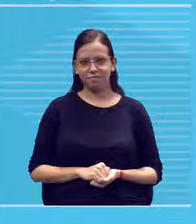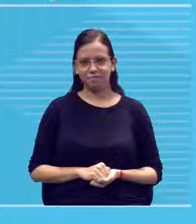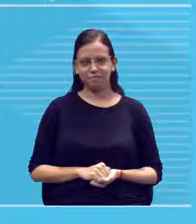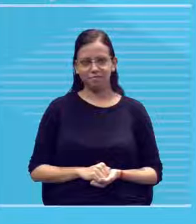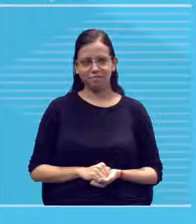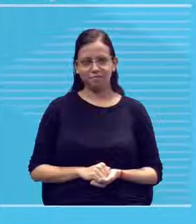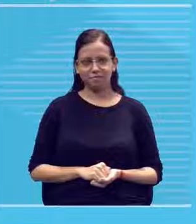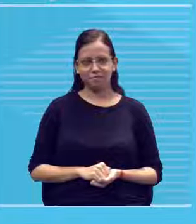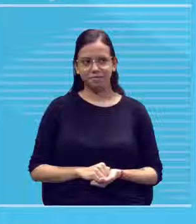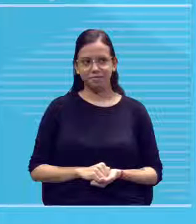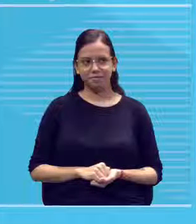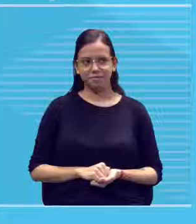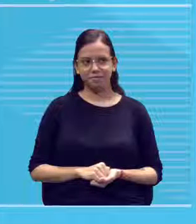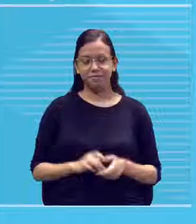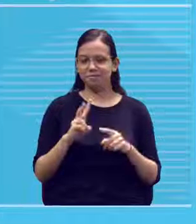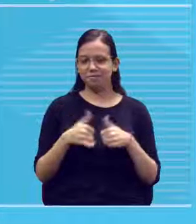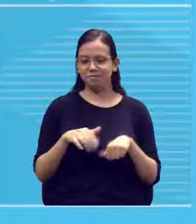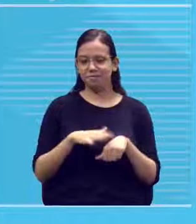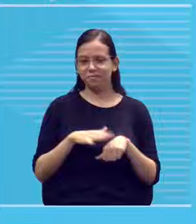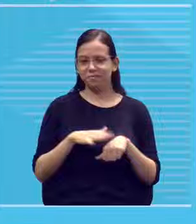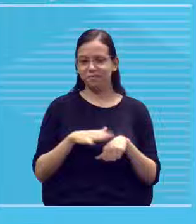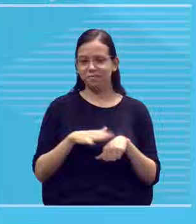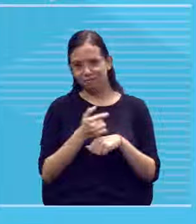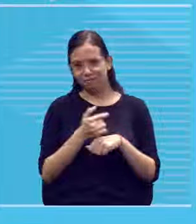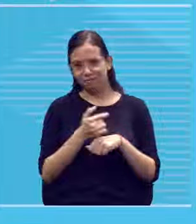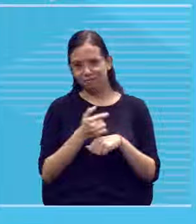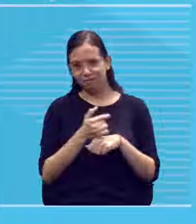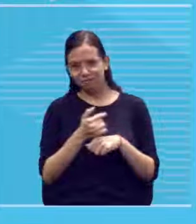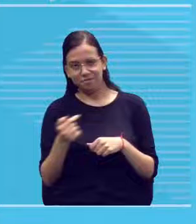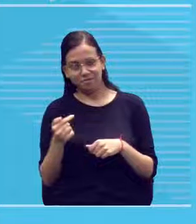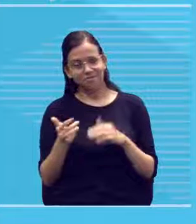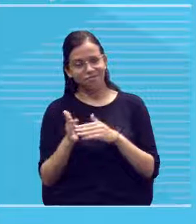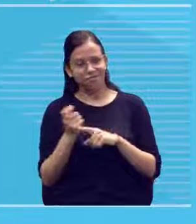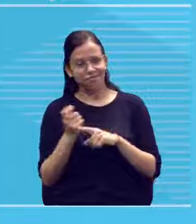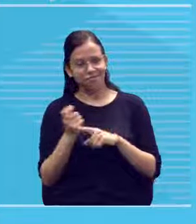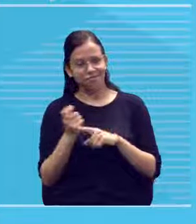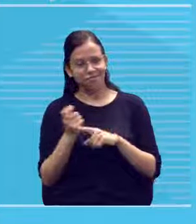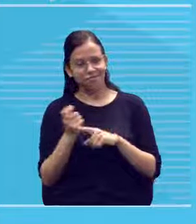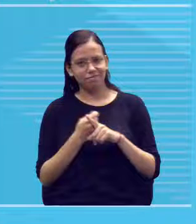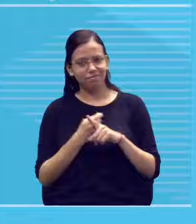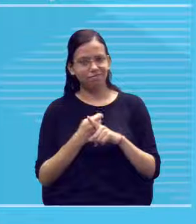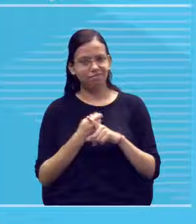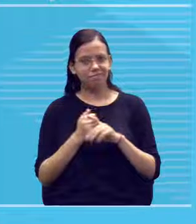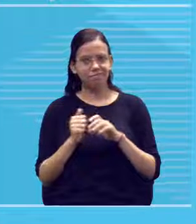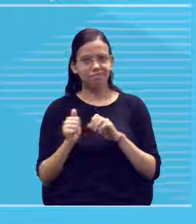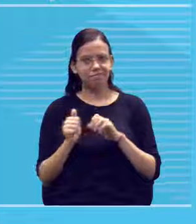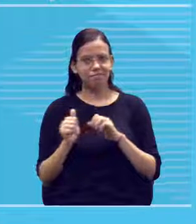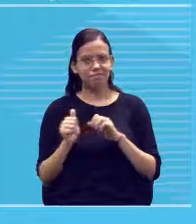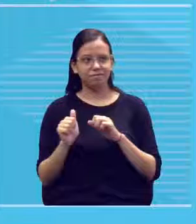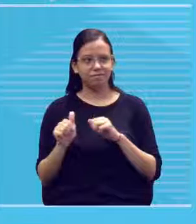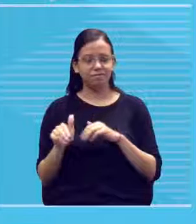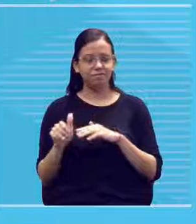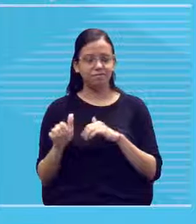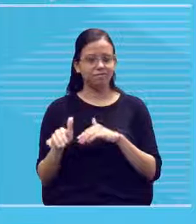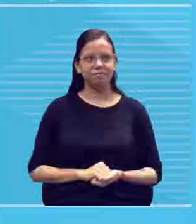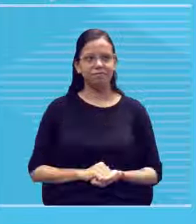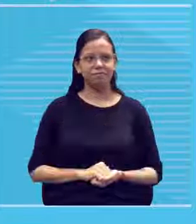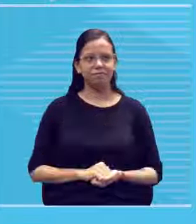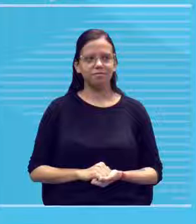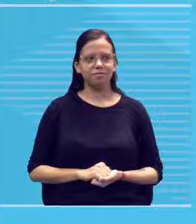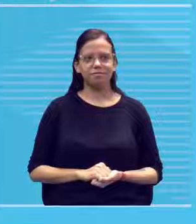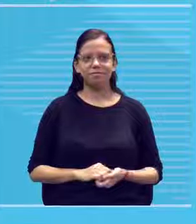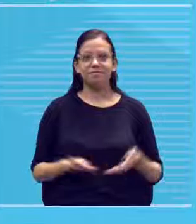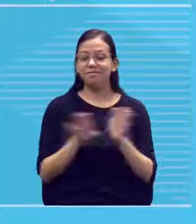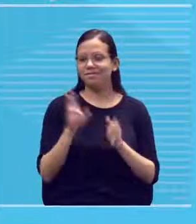não vai dar para mim mas não semana aqui em setembro tem que sair Setembro também Chega